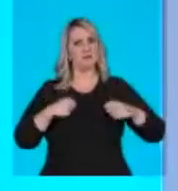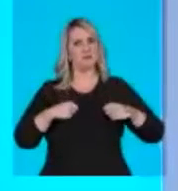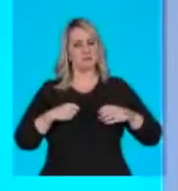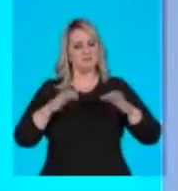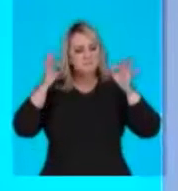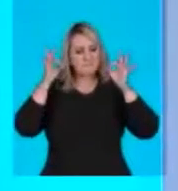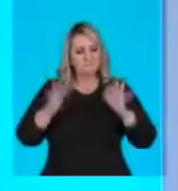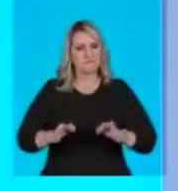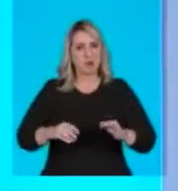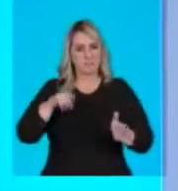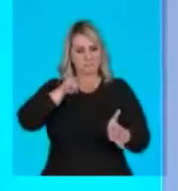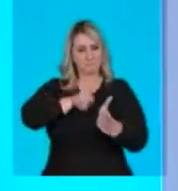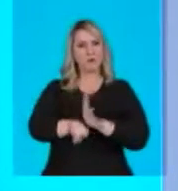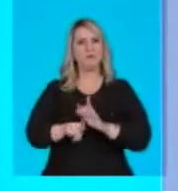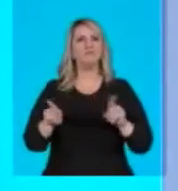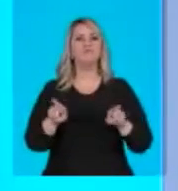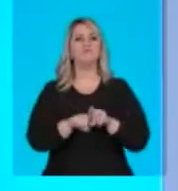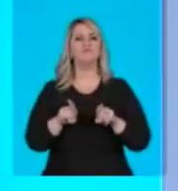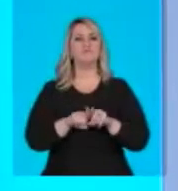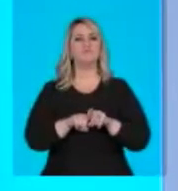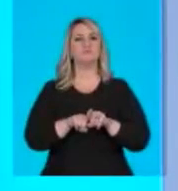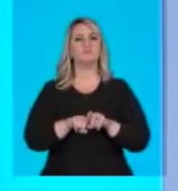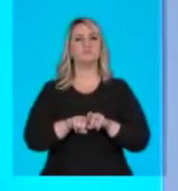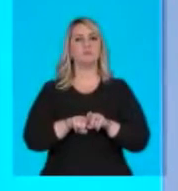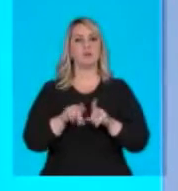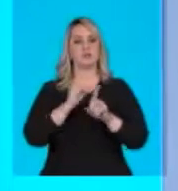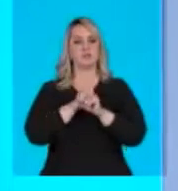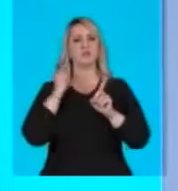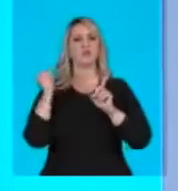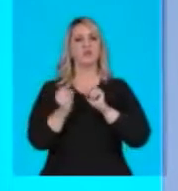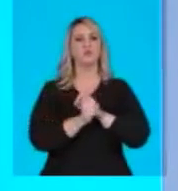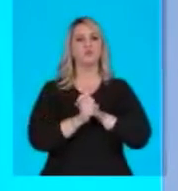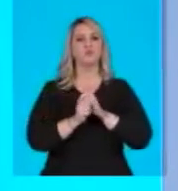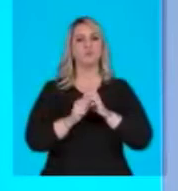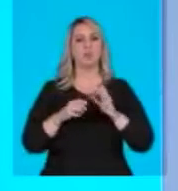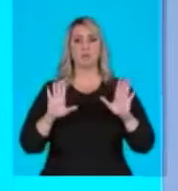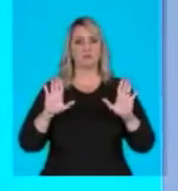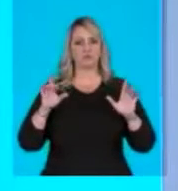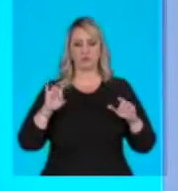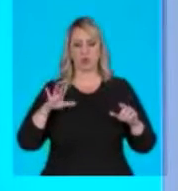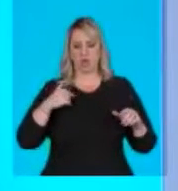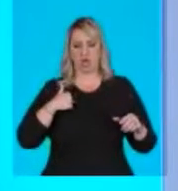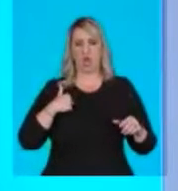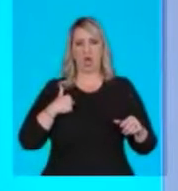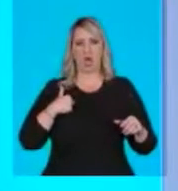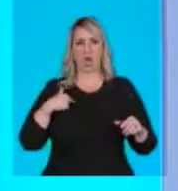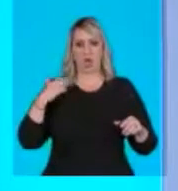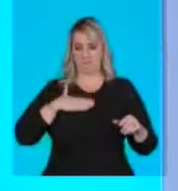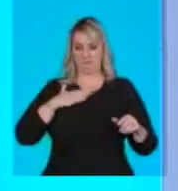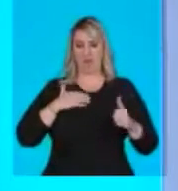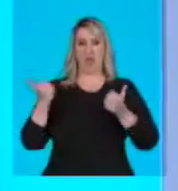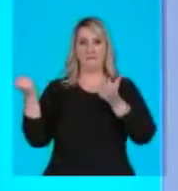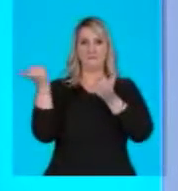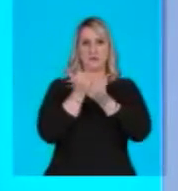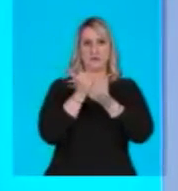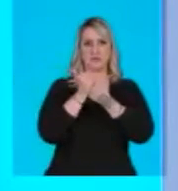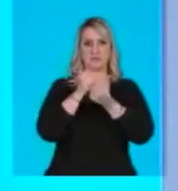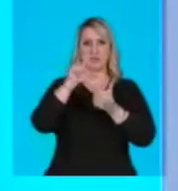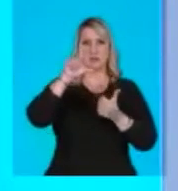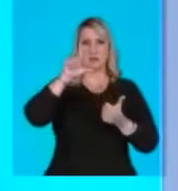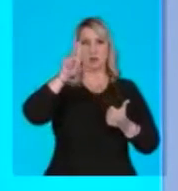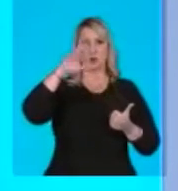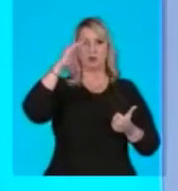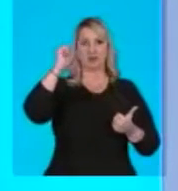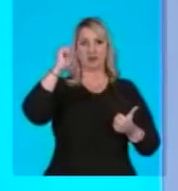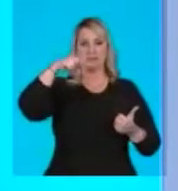sinceridade com profundidade na na sociedade evidente e não sou só eu não a minha vice a luciana boa técnica professor de